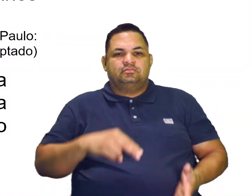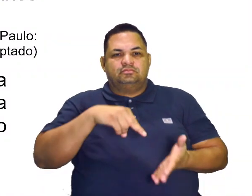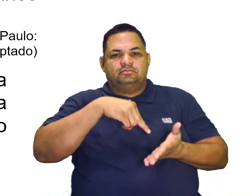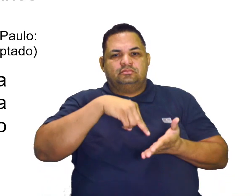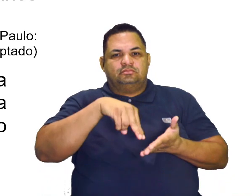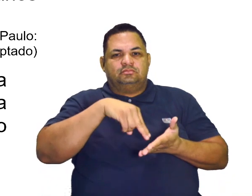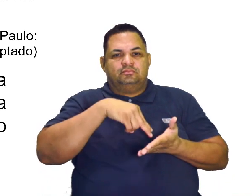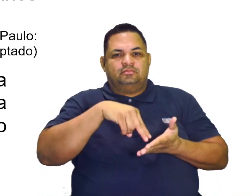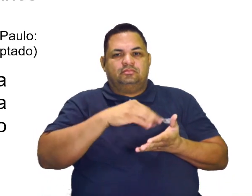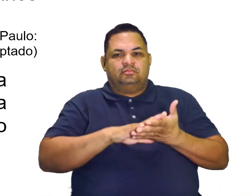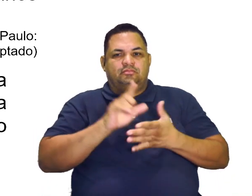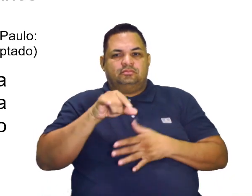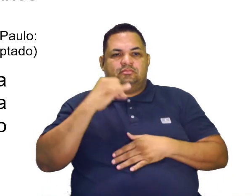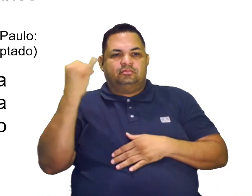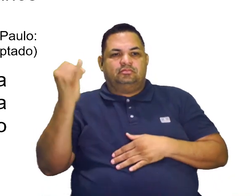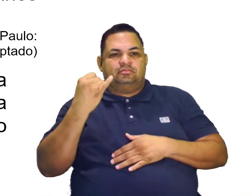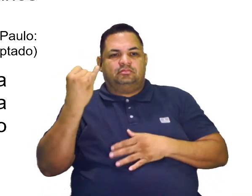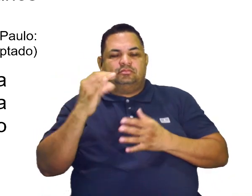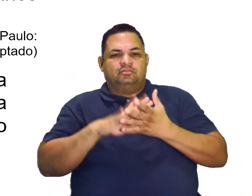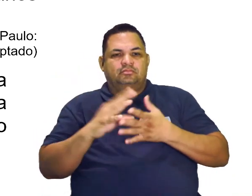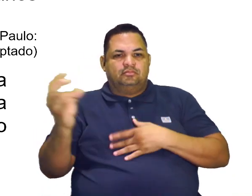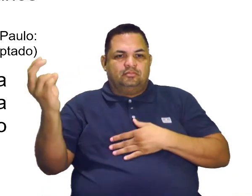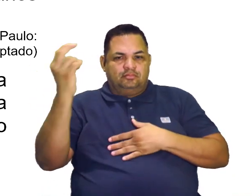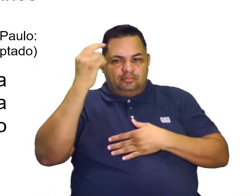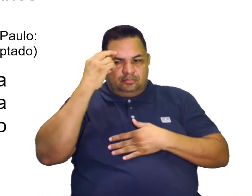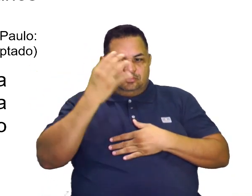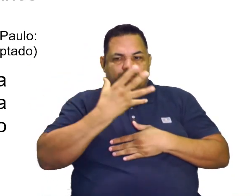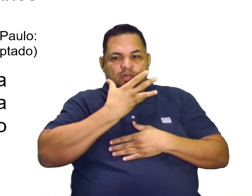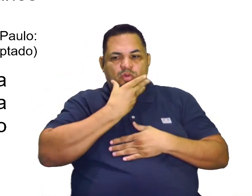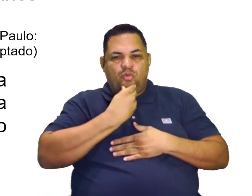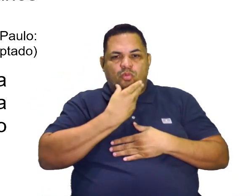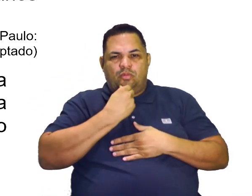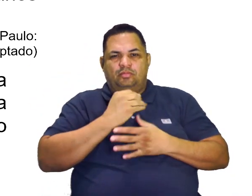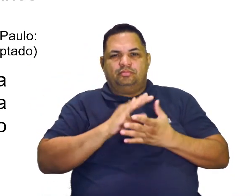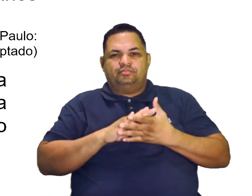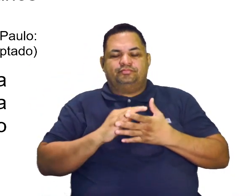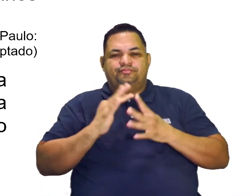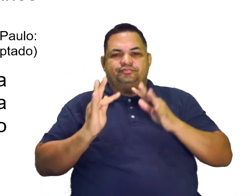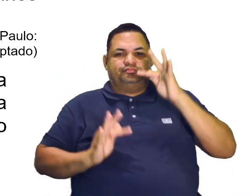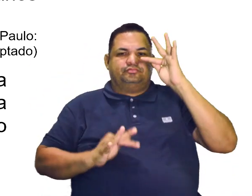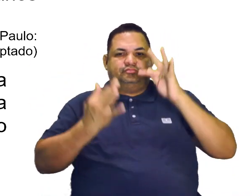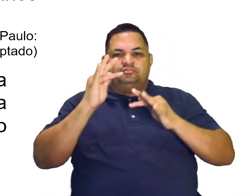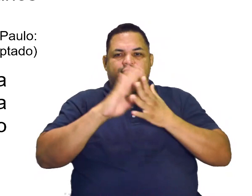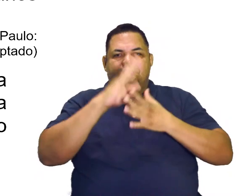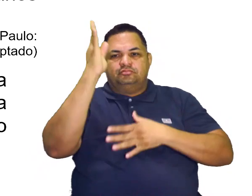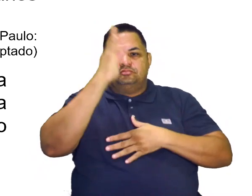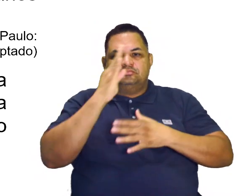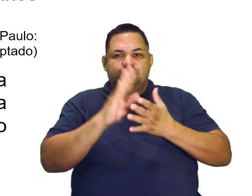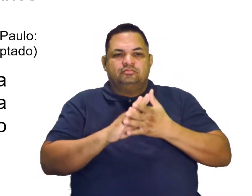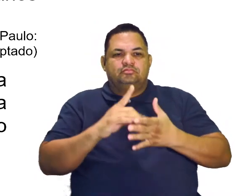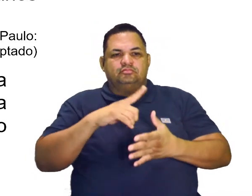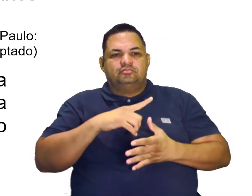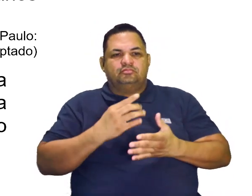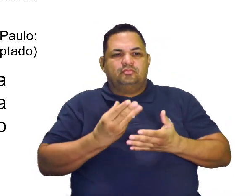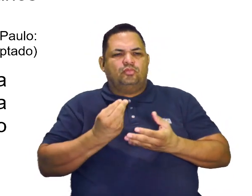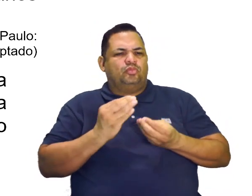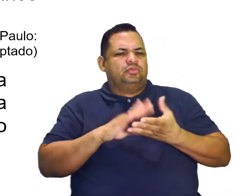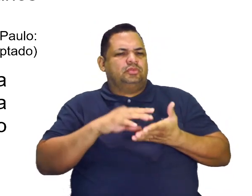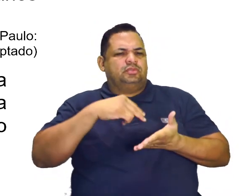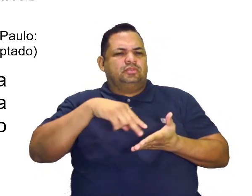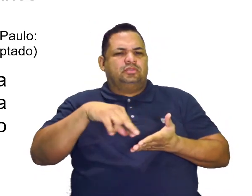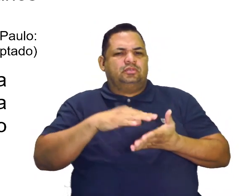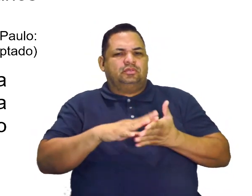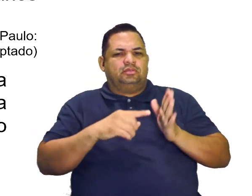A dança é um importante componente cultural da humanidade. O folclore brasileiro é rico em